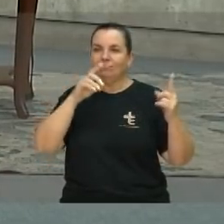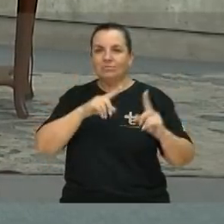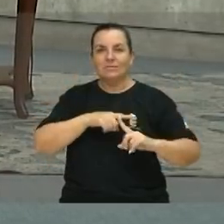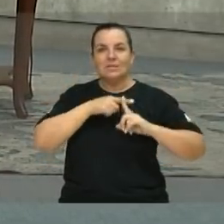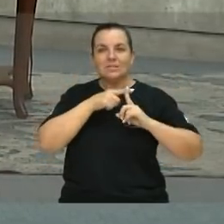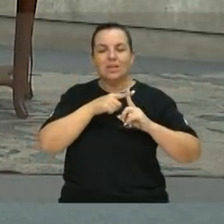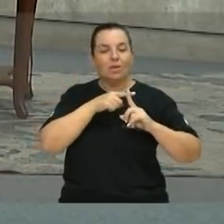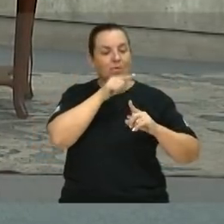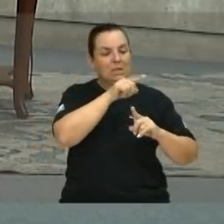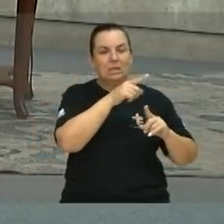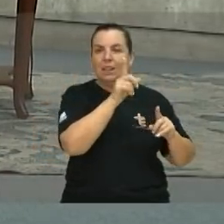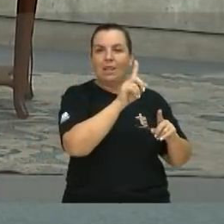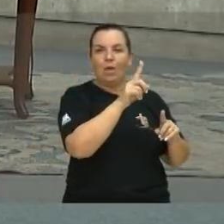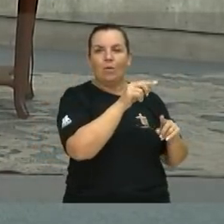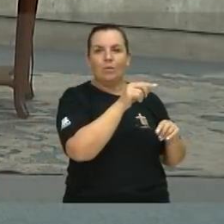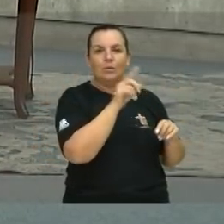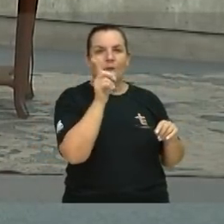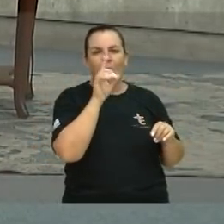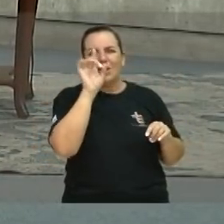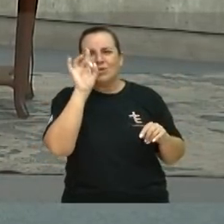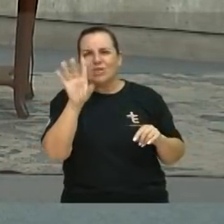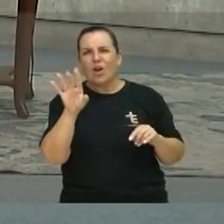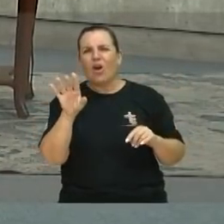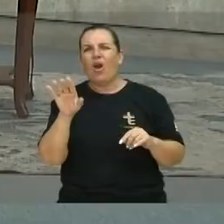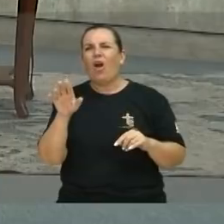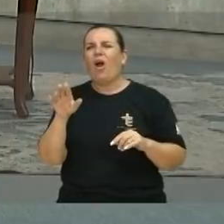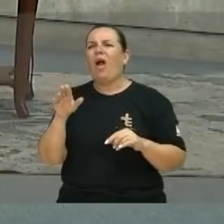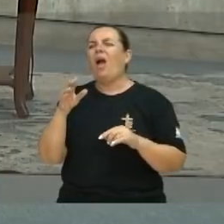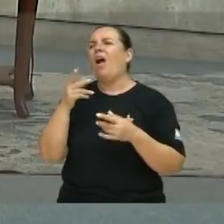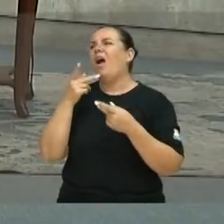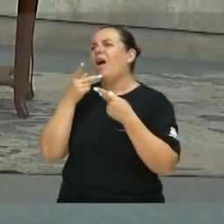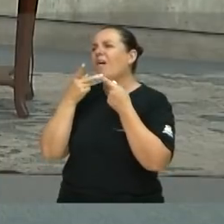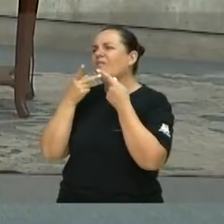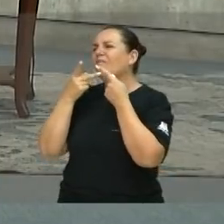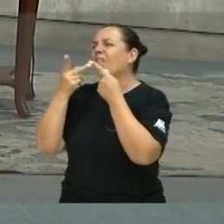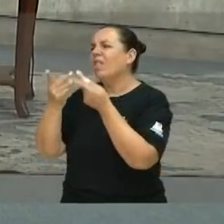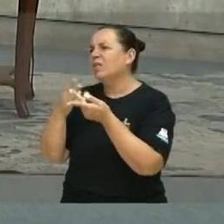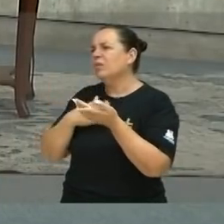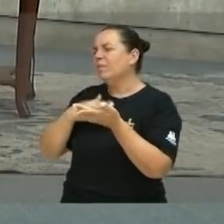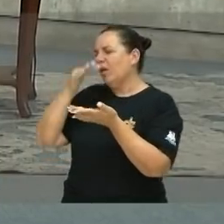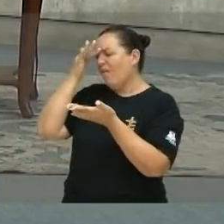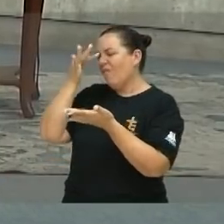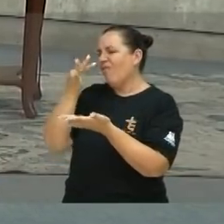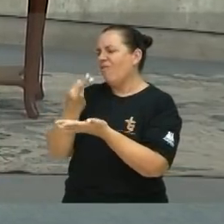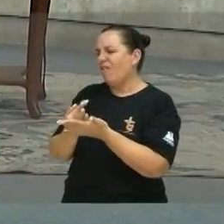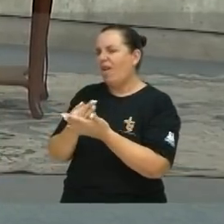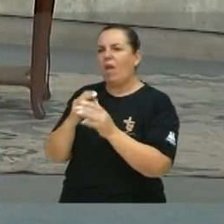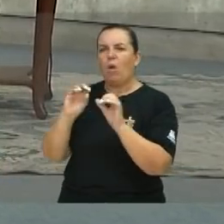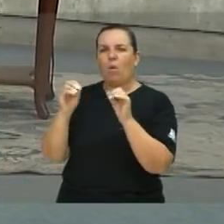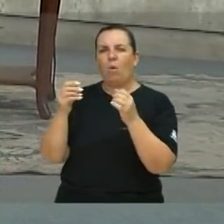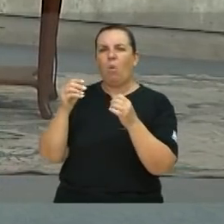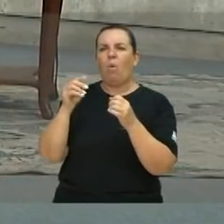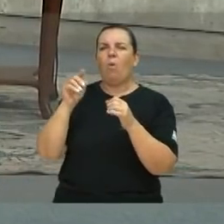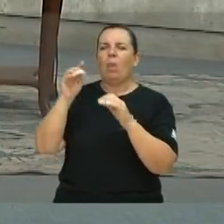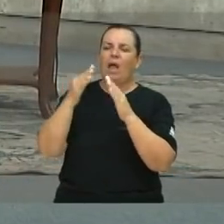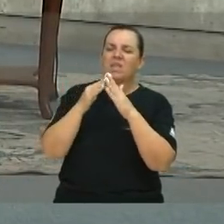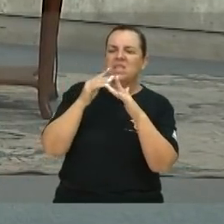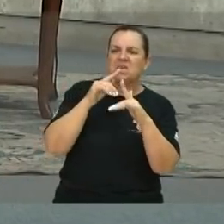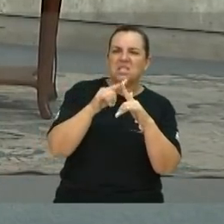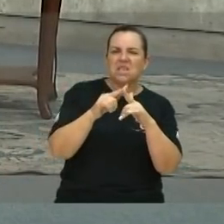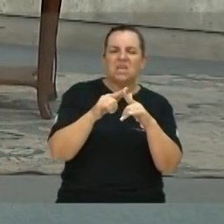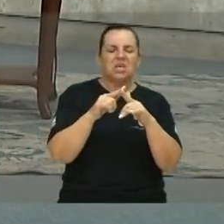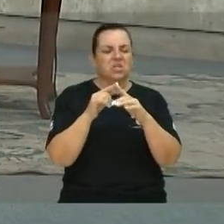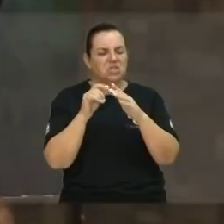não basta apenas professar a fé dentro do templo ou na sacristia é